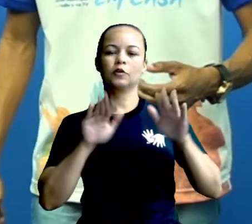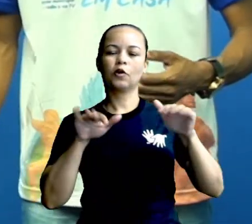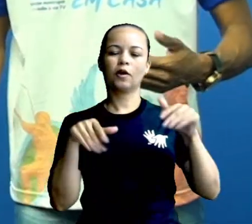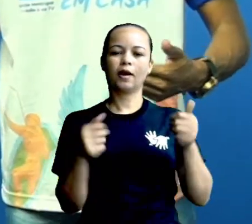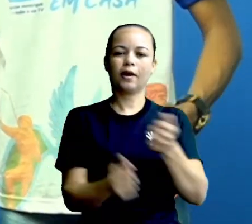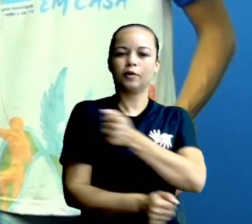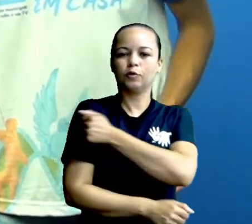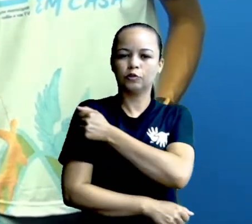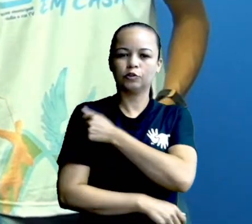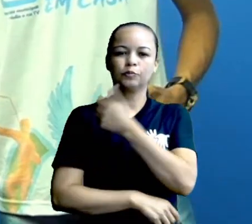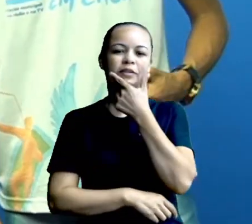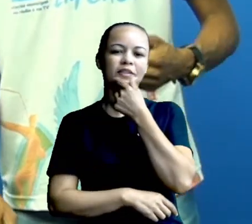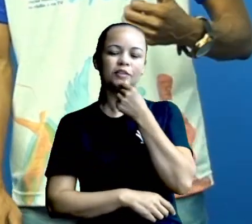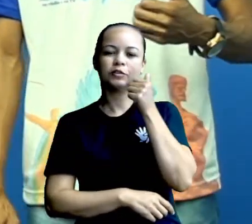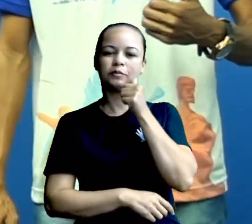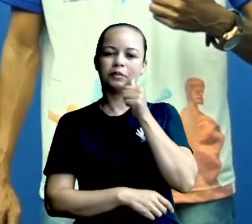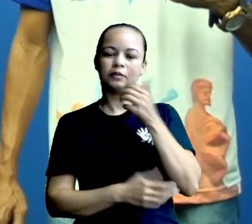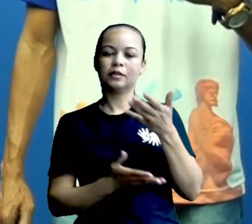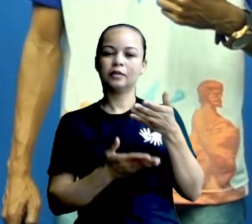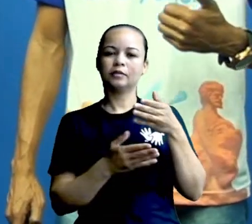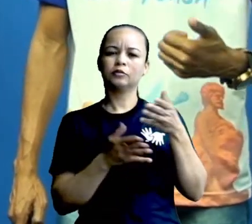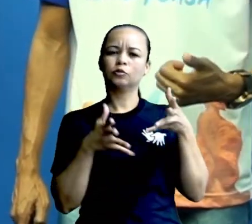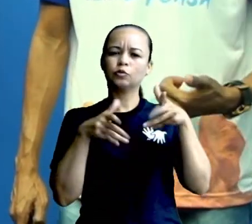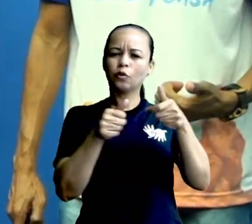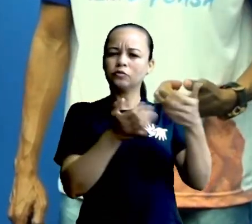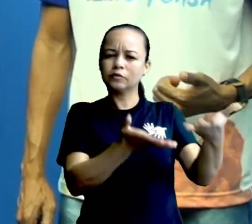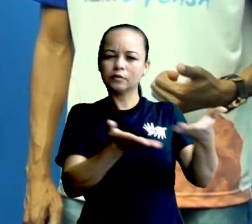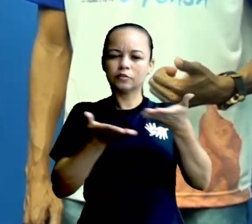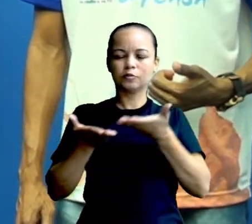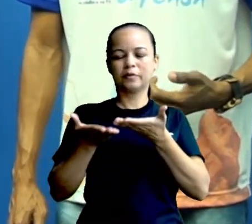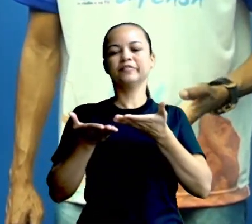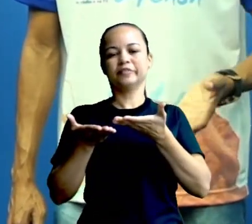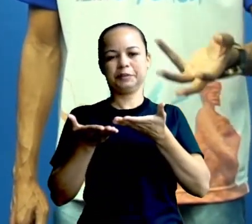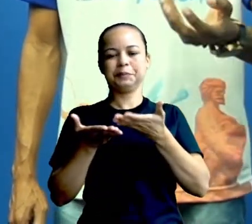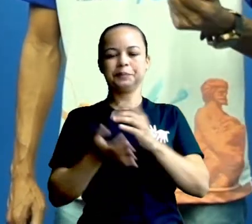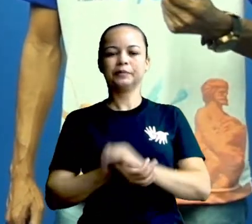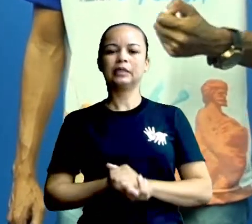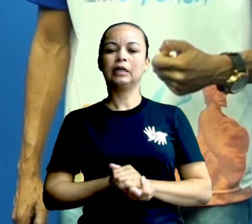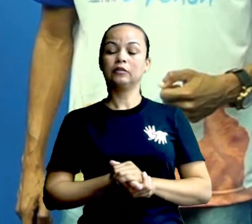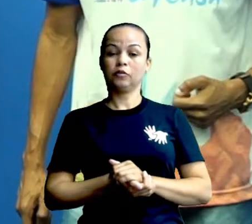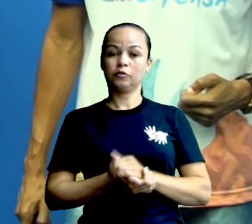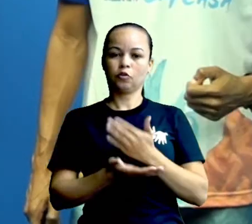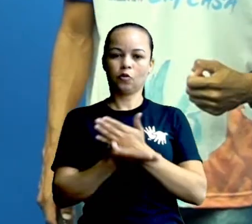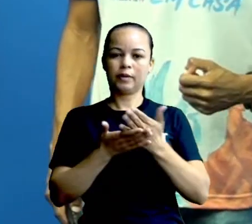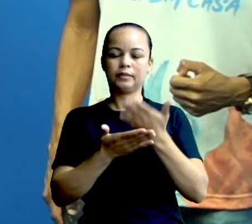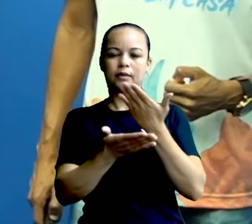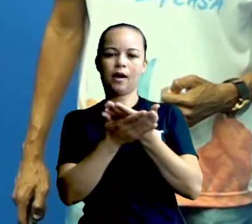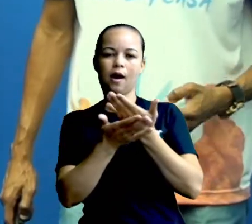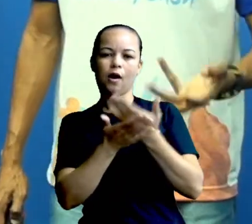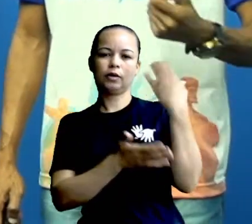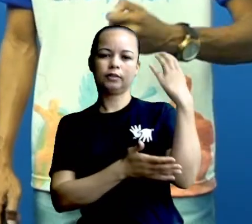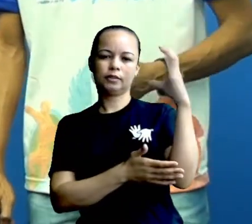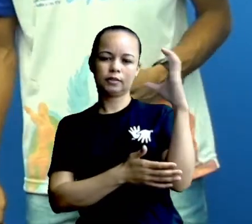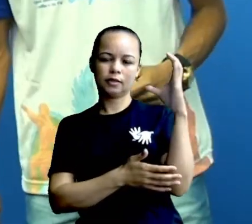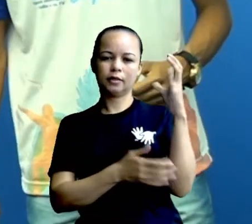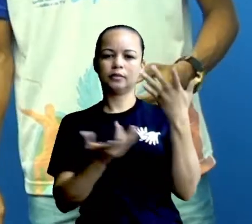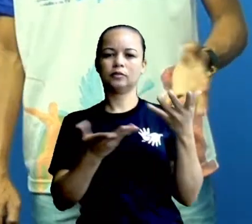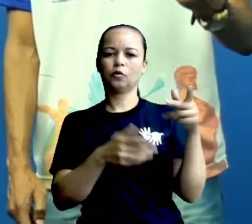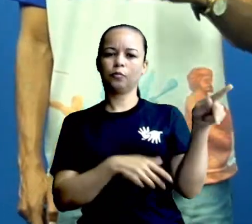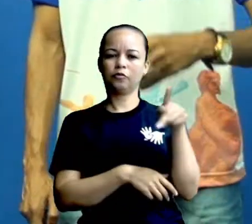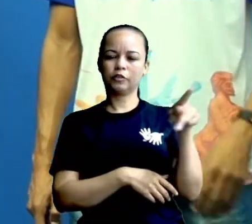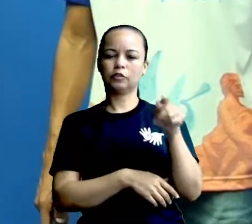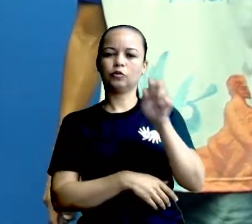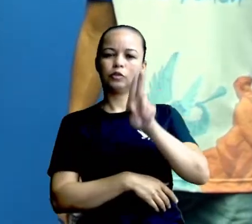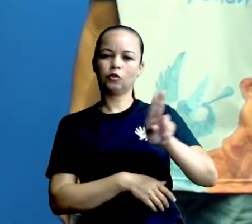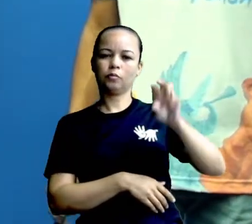Olá, meus queridos e minhas queridas, sejam todos bem-vindos e bem-vindas. Vamos para mais uma aula de Ciência da Natureza, professor Márcio